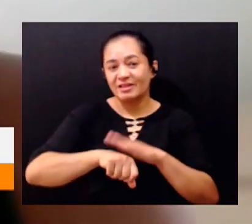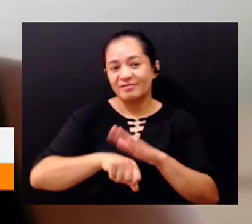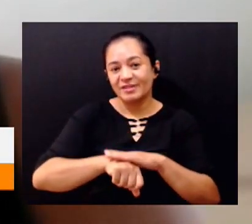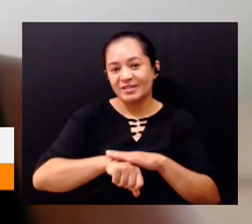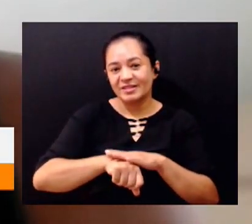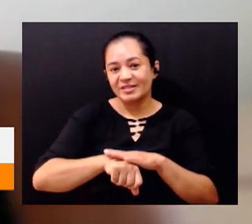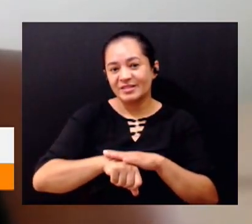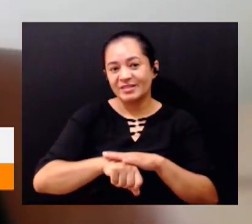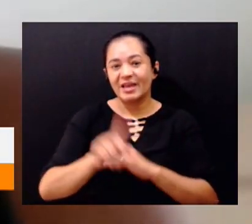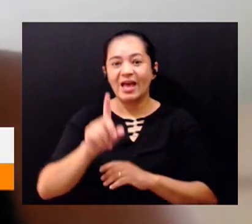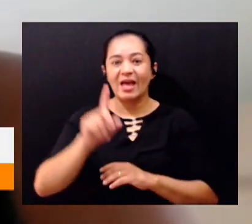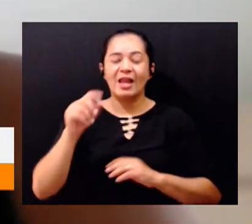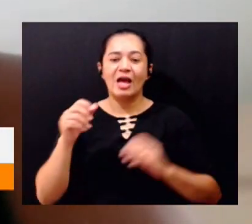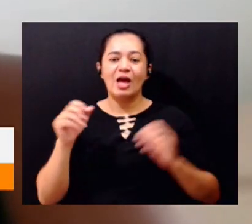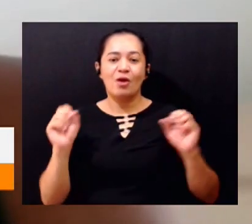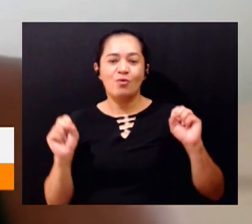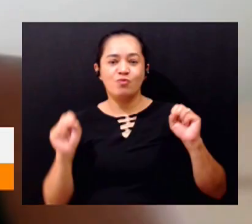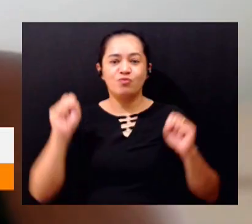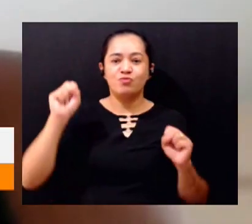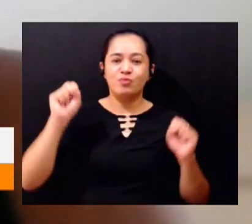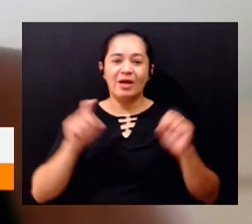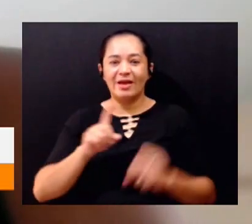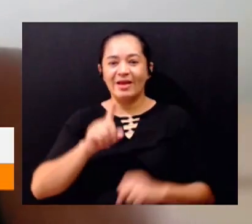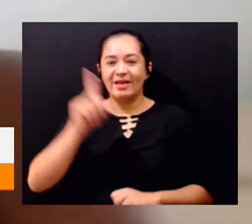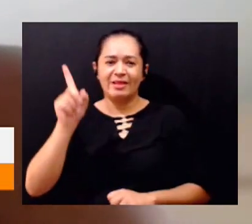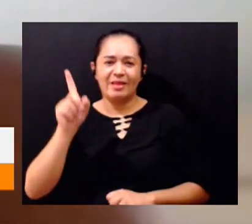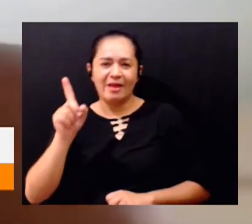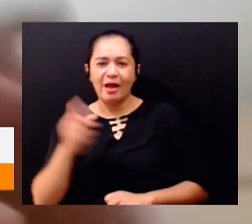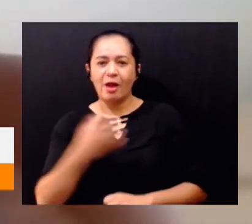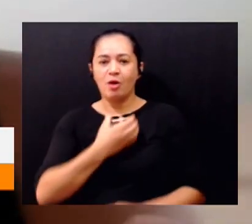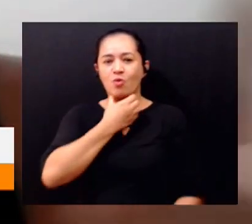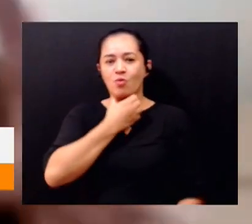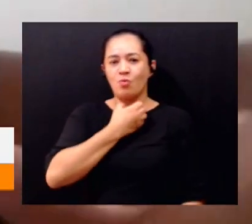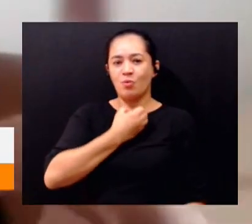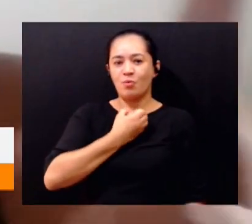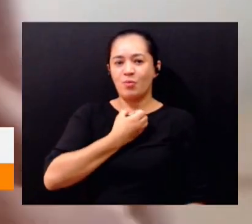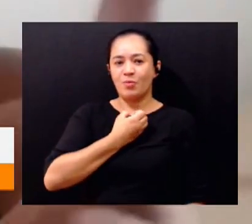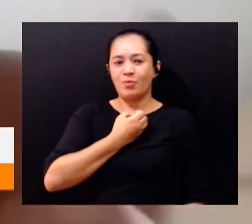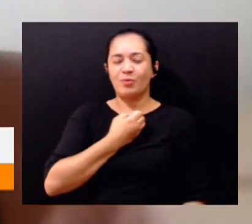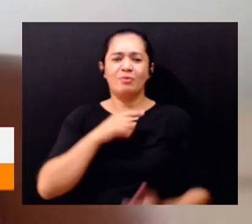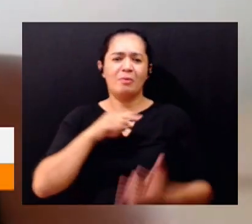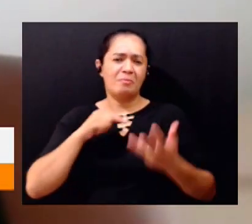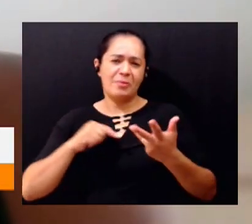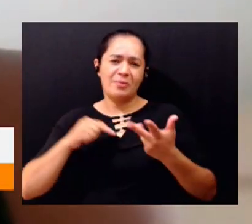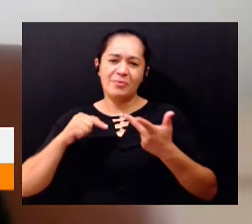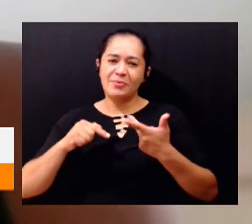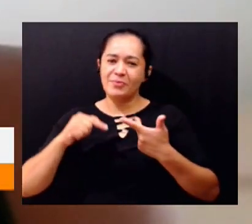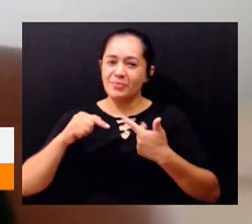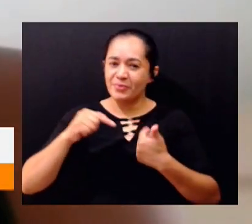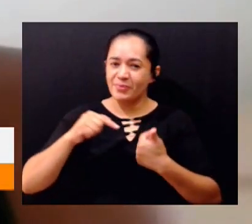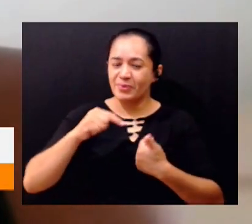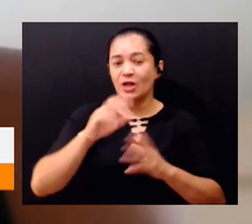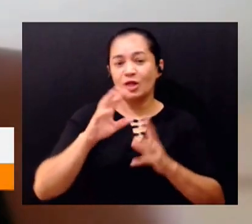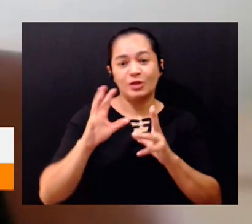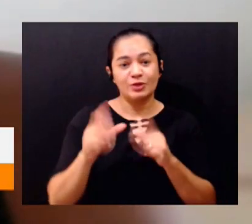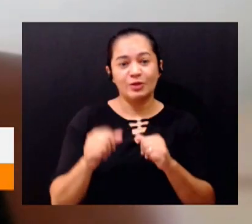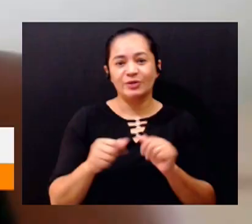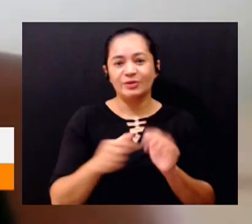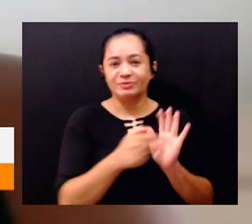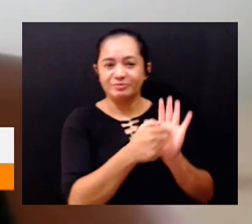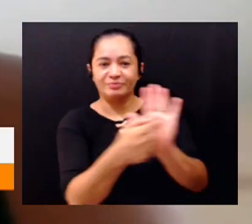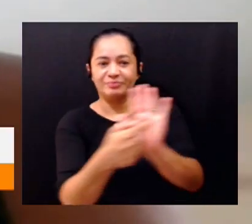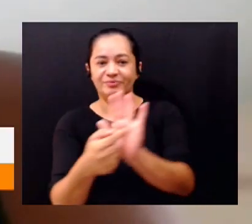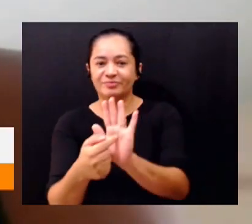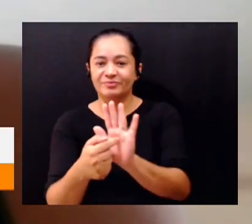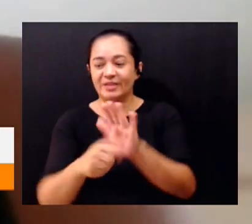Tudo aquilo, Baú da Felicidade, o Zé Apostador, todas aquelas animações que apareciam eram feitas pelo estúdio